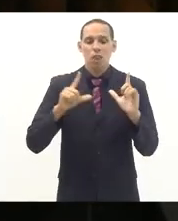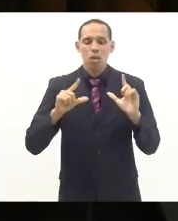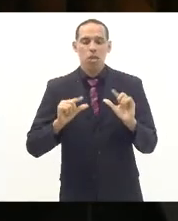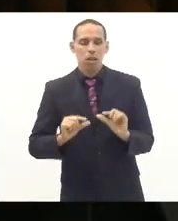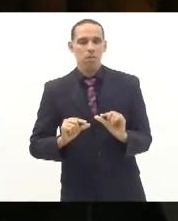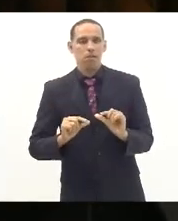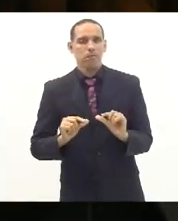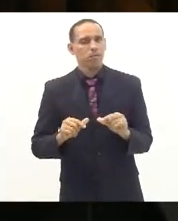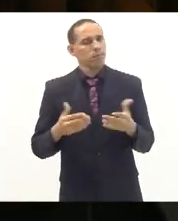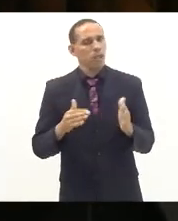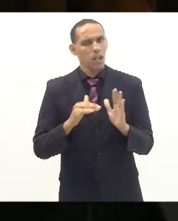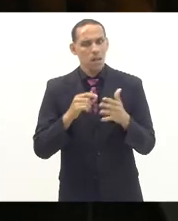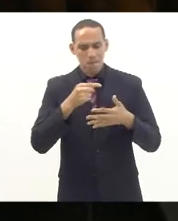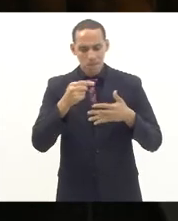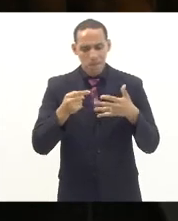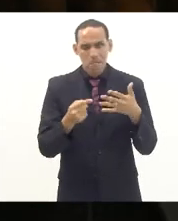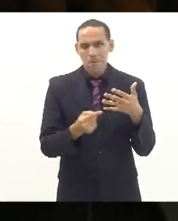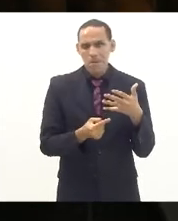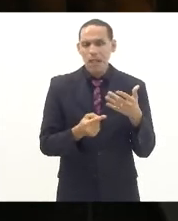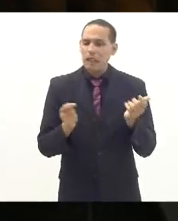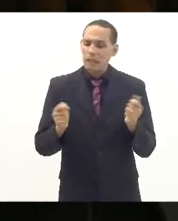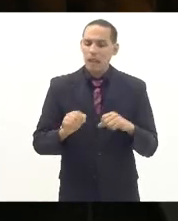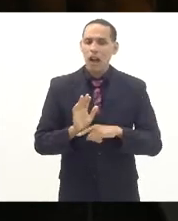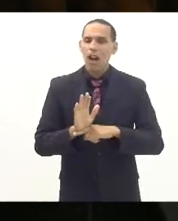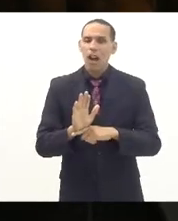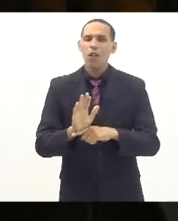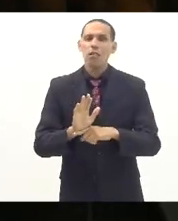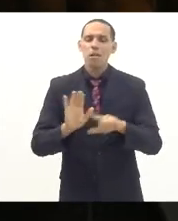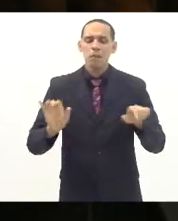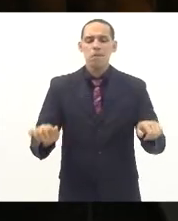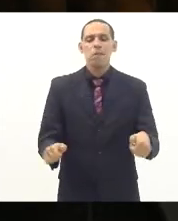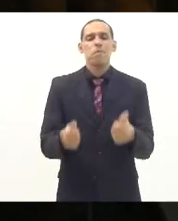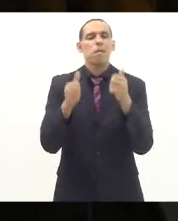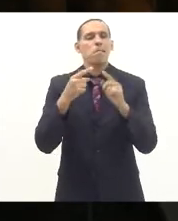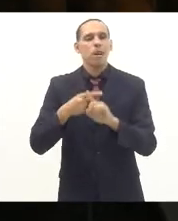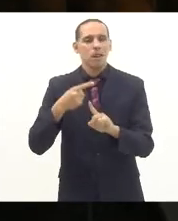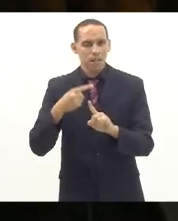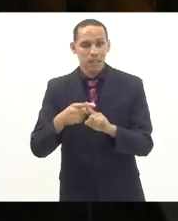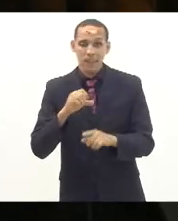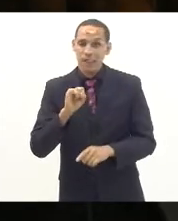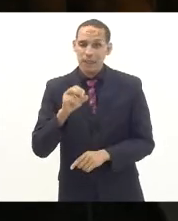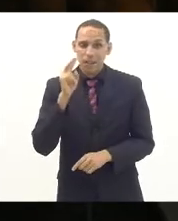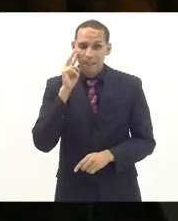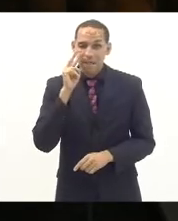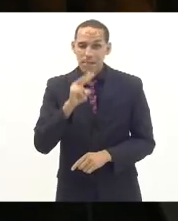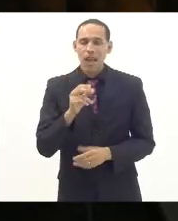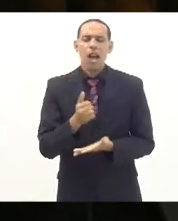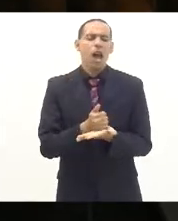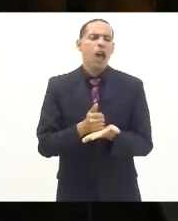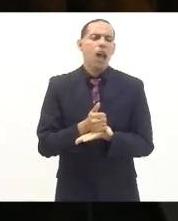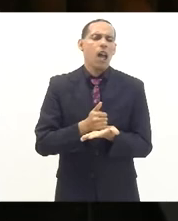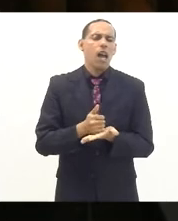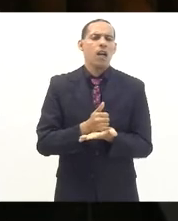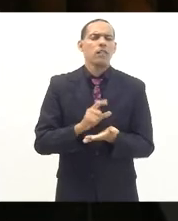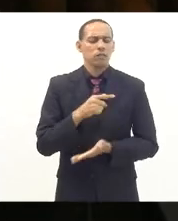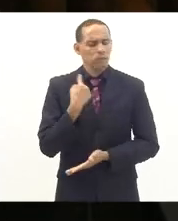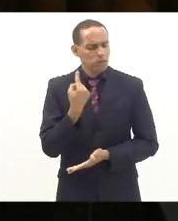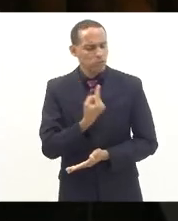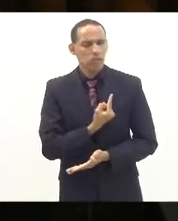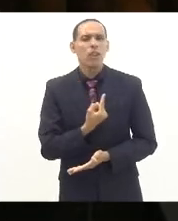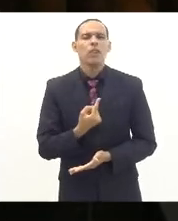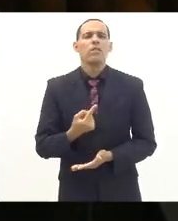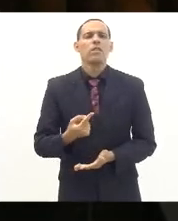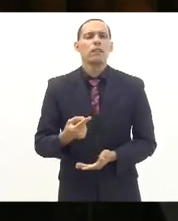tudo isso pode colocar o cenário de uma maneira extremamente positiva se vista de forma Rasa nós sim temos